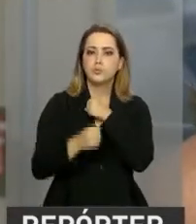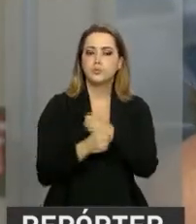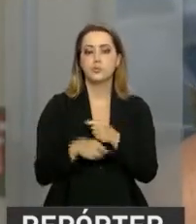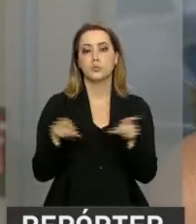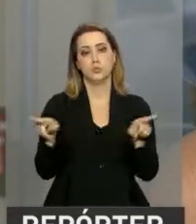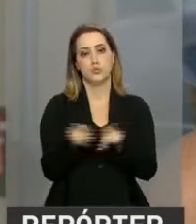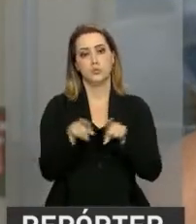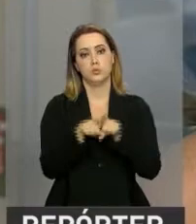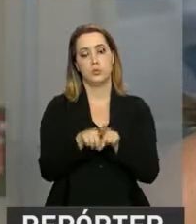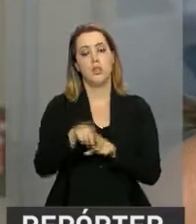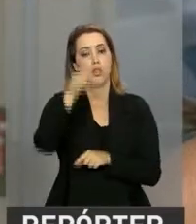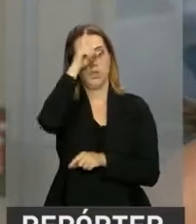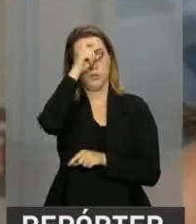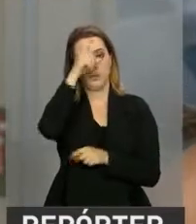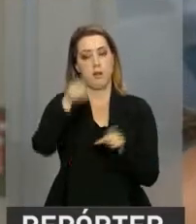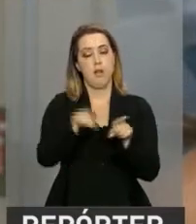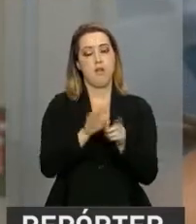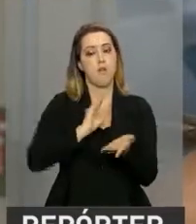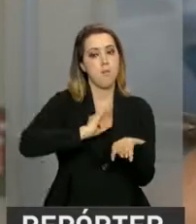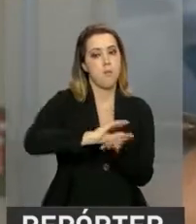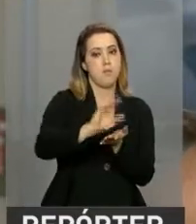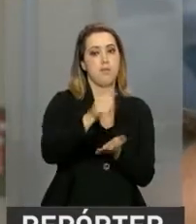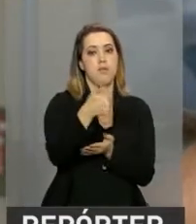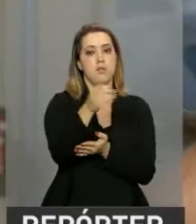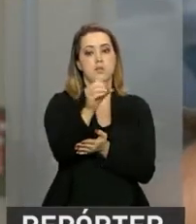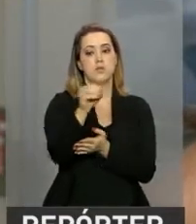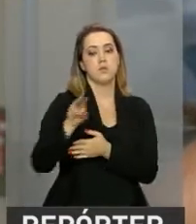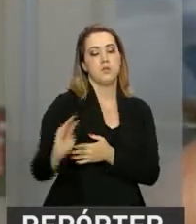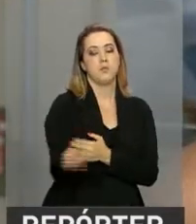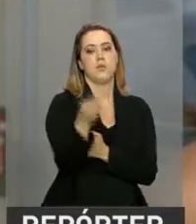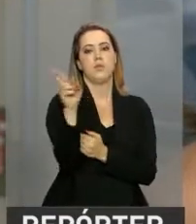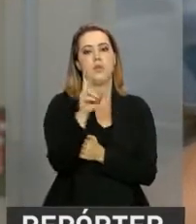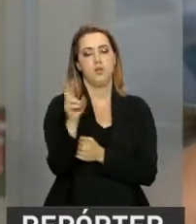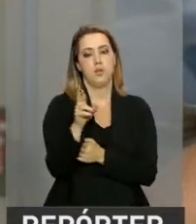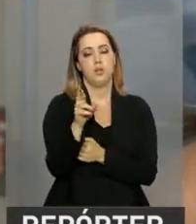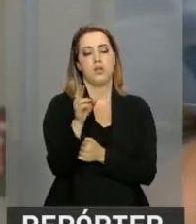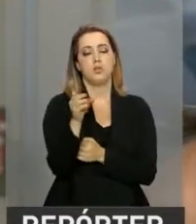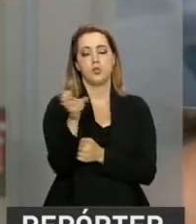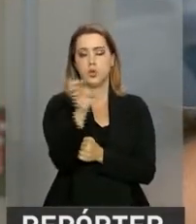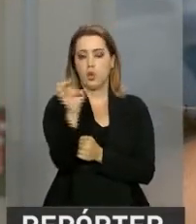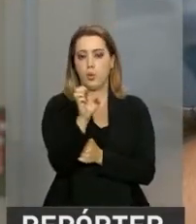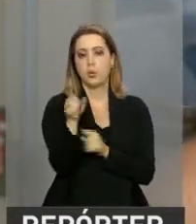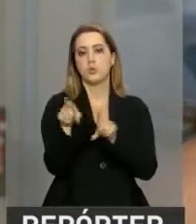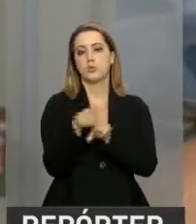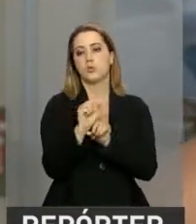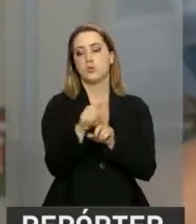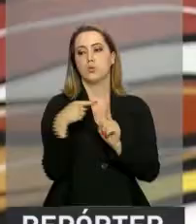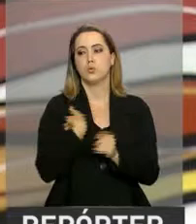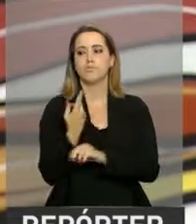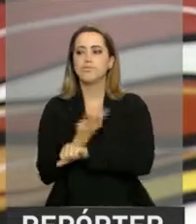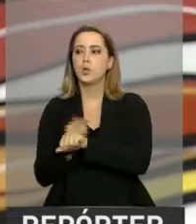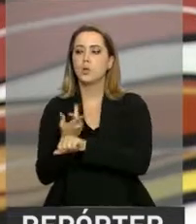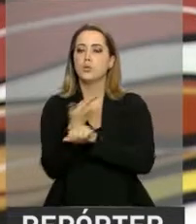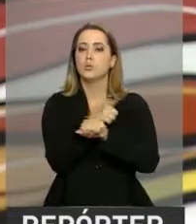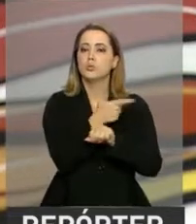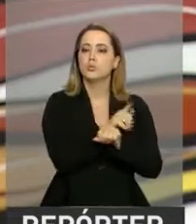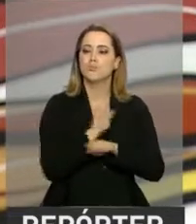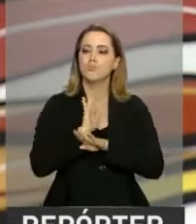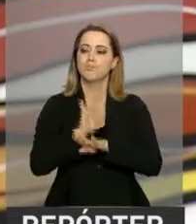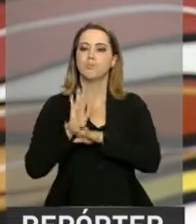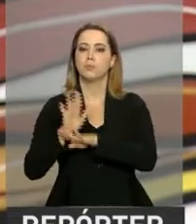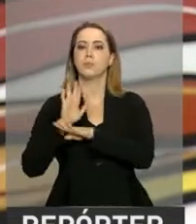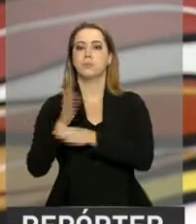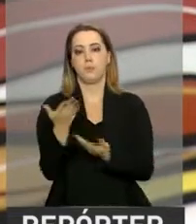ea alemanha com mais 100 milhões de euros além disso nós queremos buscar outros financiadores o ministro do meio